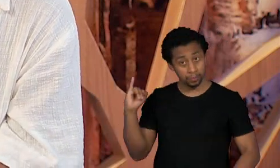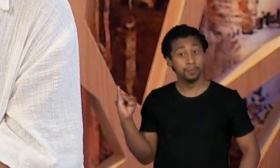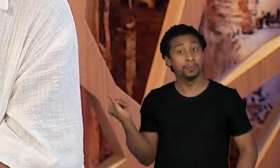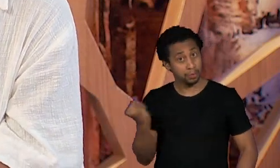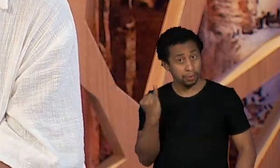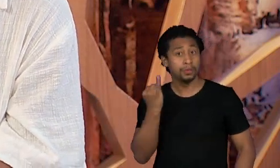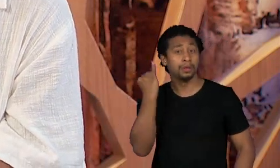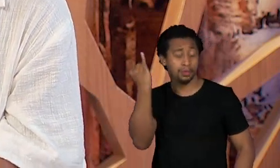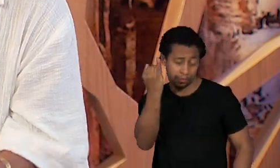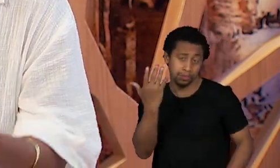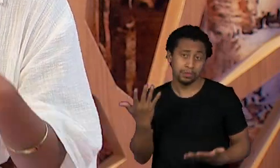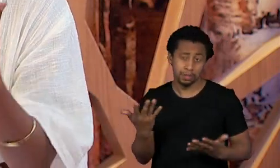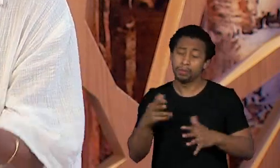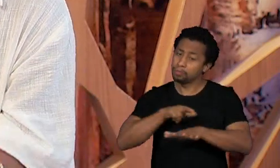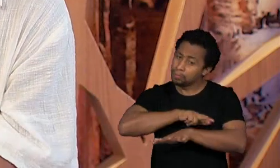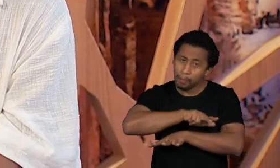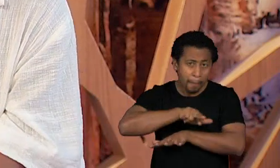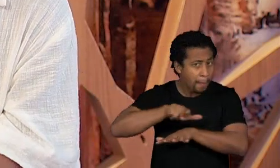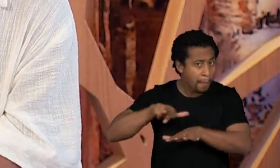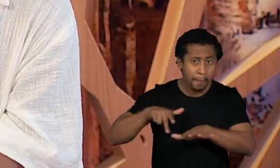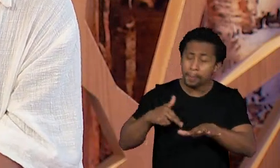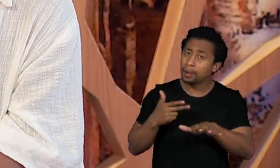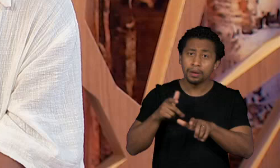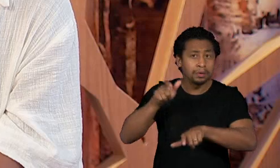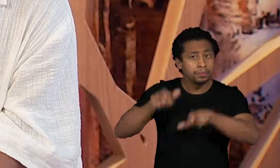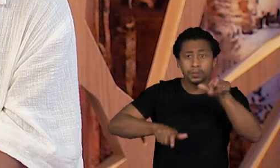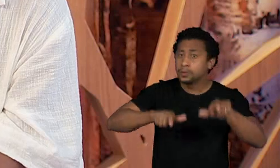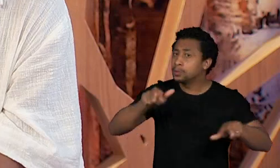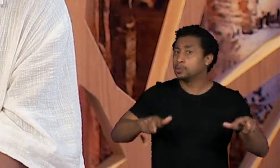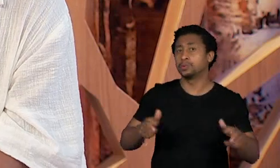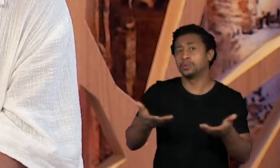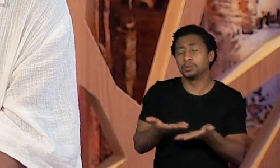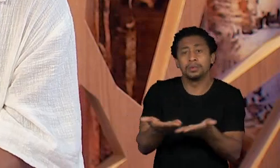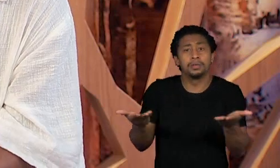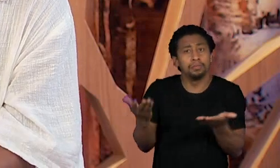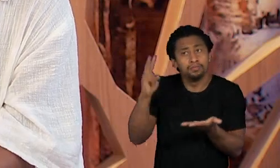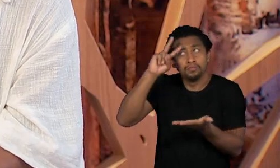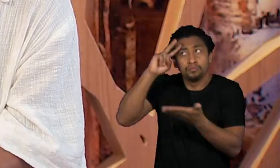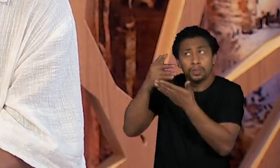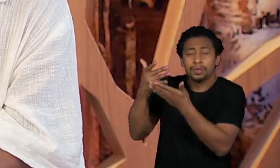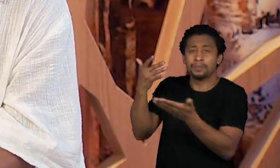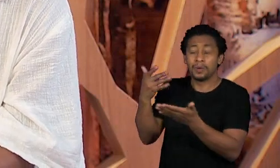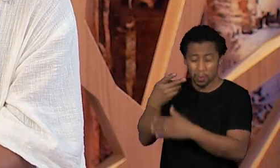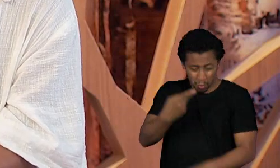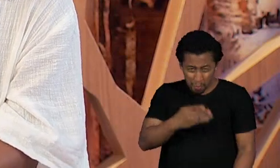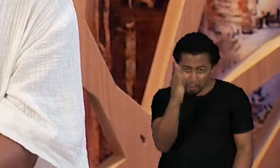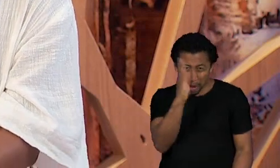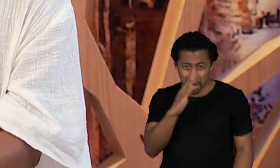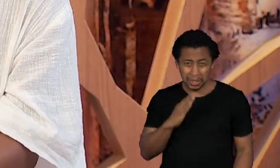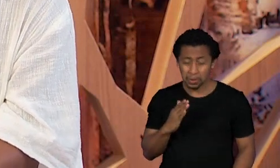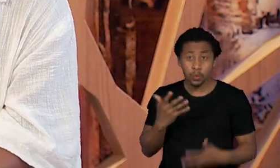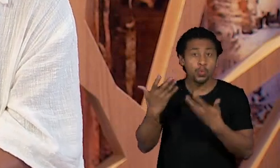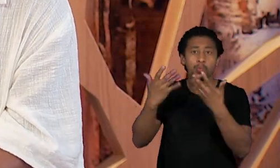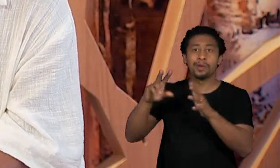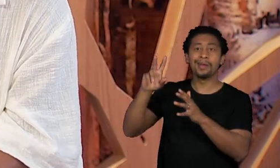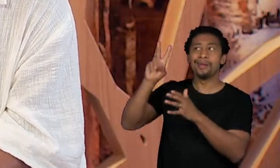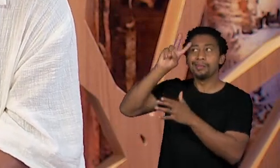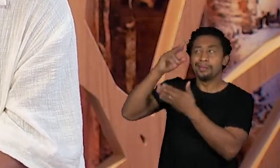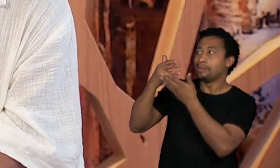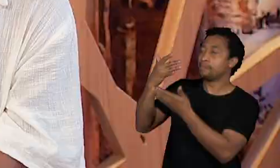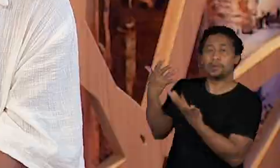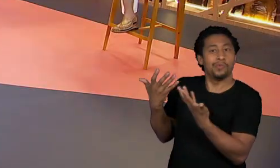sejam incluídas, né? E pensar num país que não olha para o seu passado, é um país que não pode construir um futuro decente para